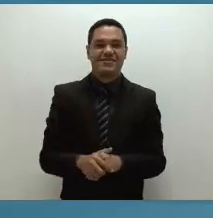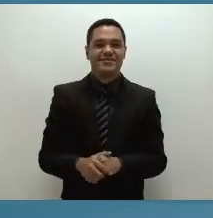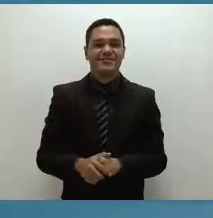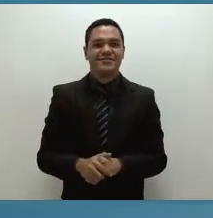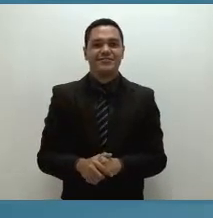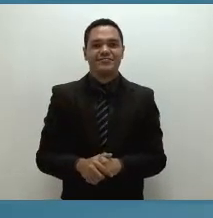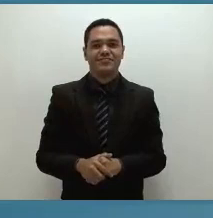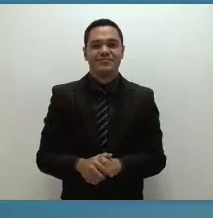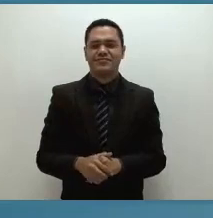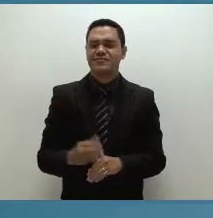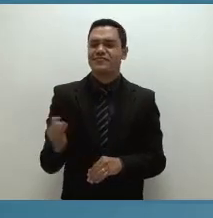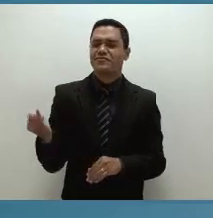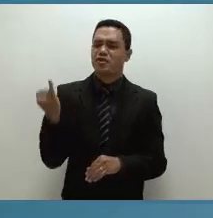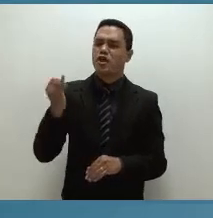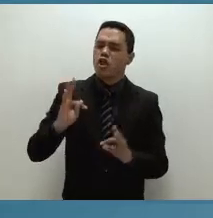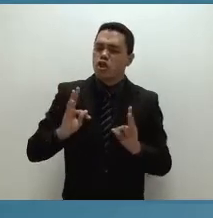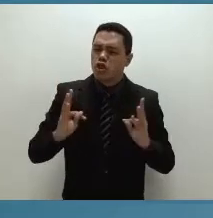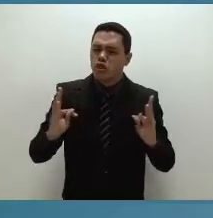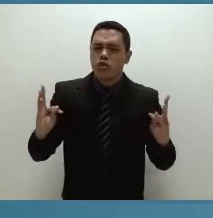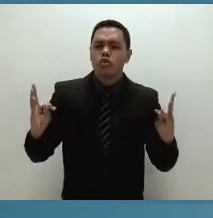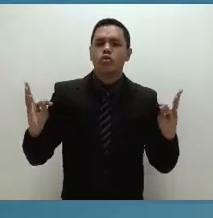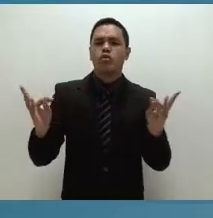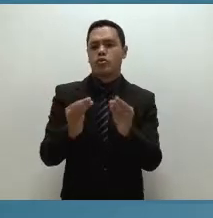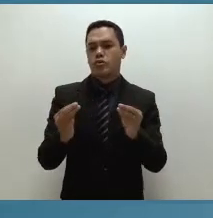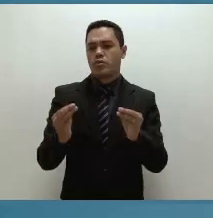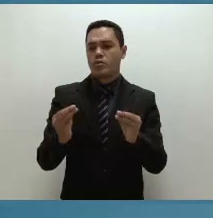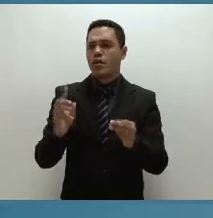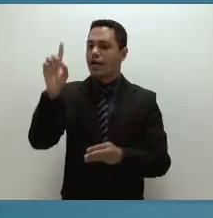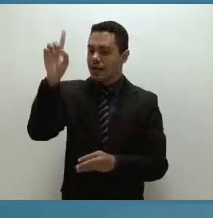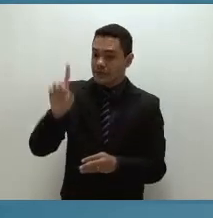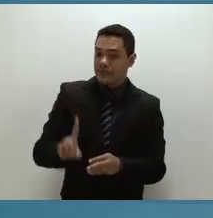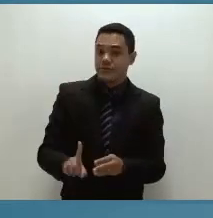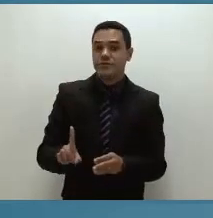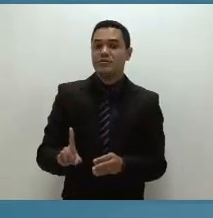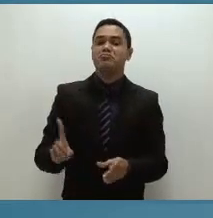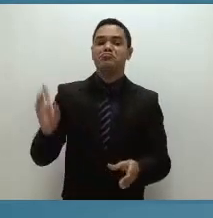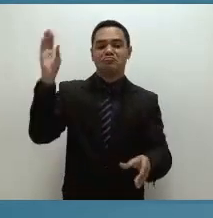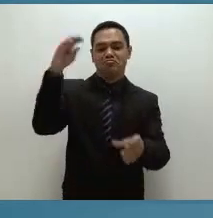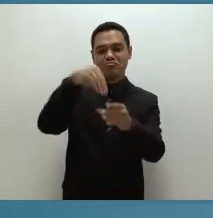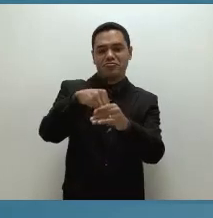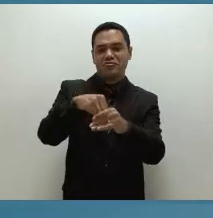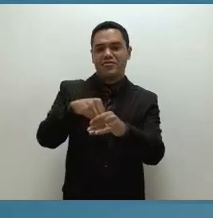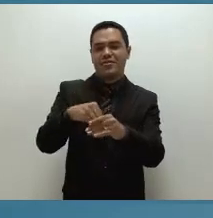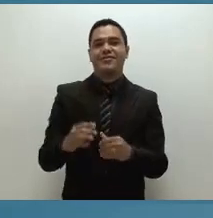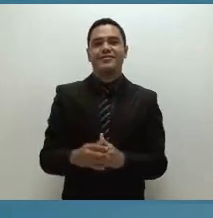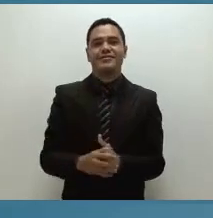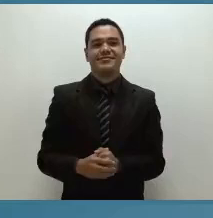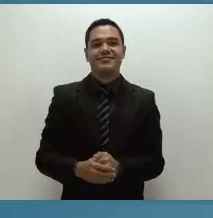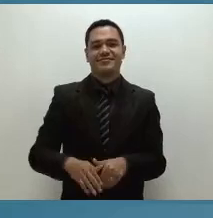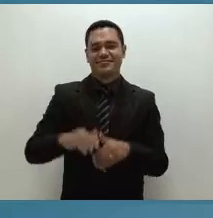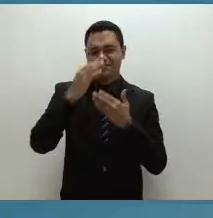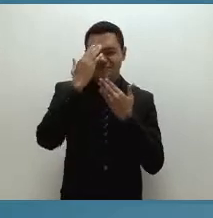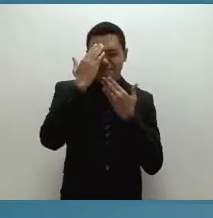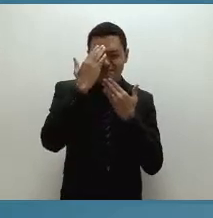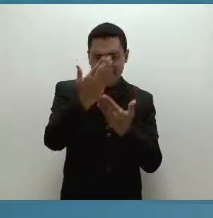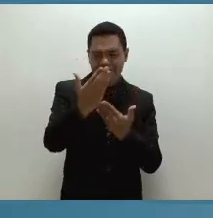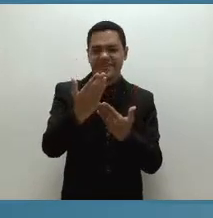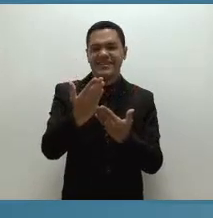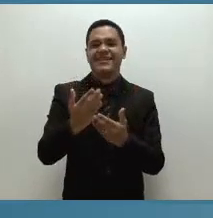que todas e todos possam exercer o direito tão consagrado pelo direito ao voto. Muito obrigada pelas suas